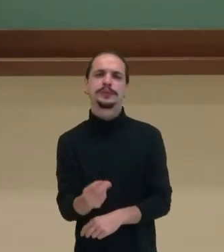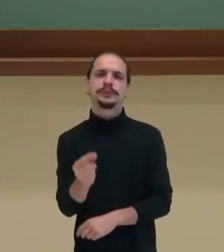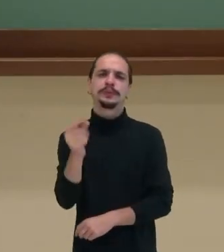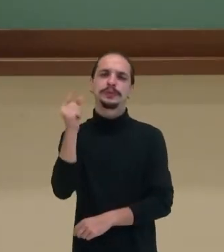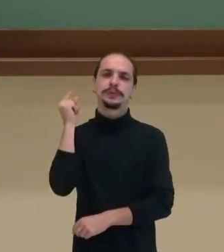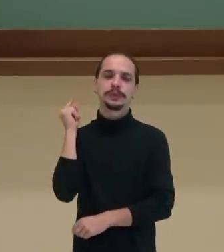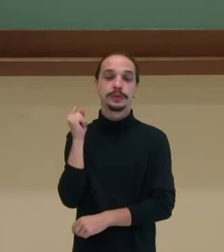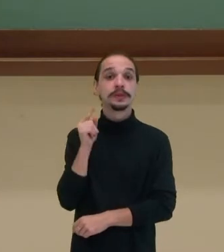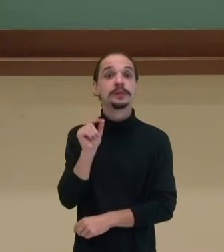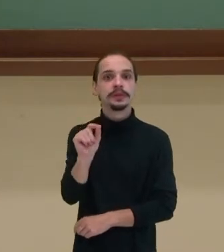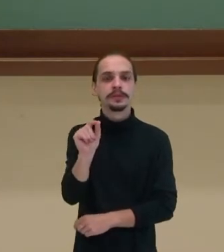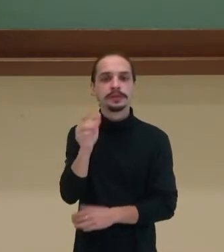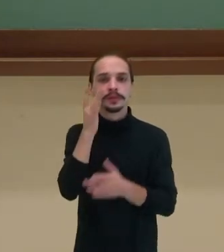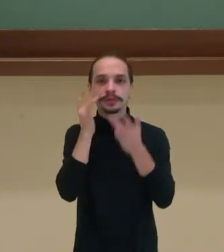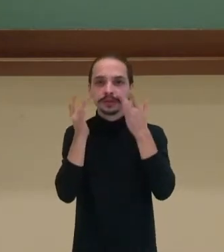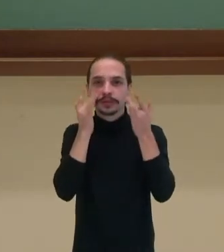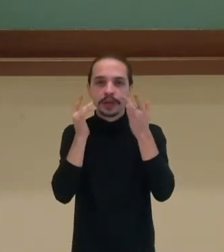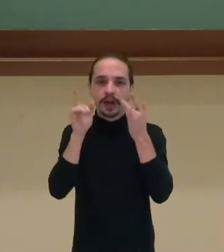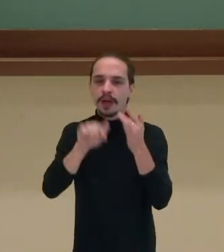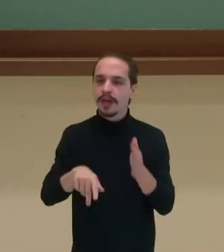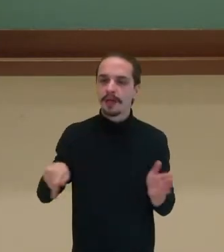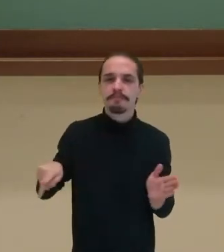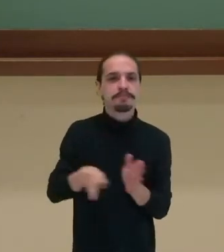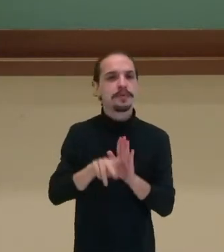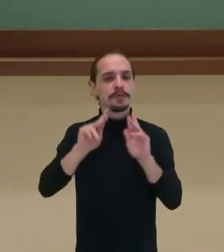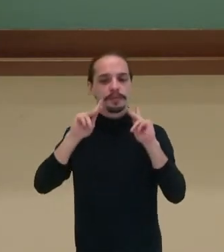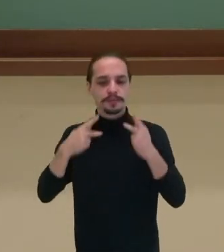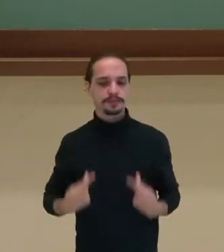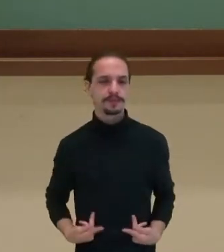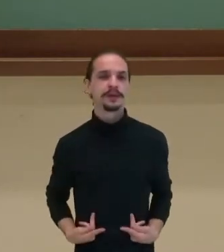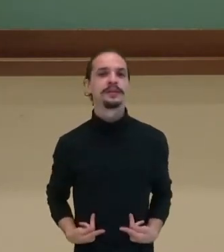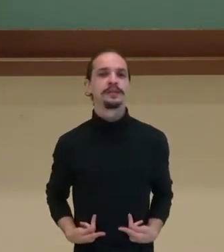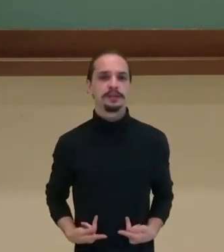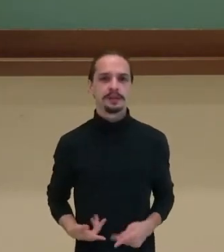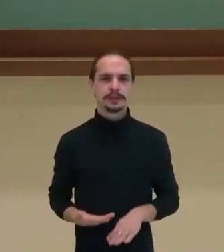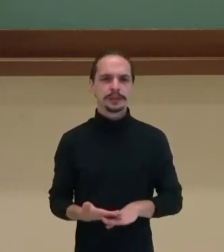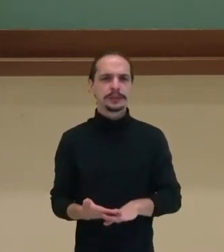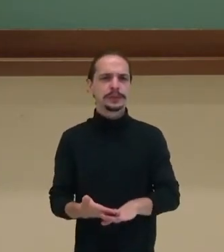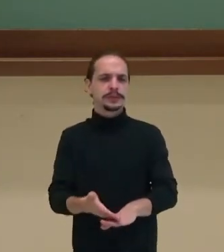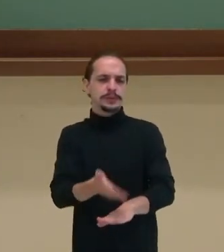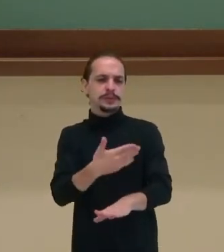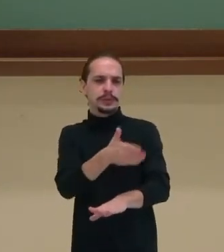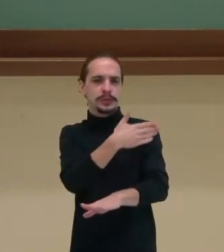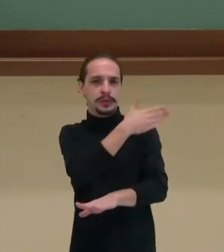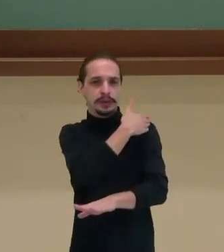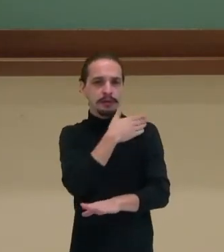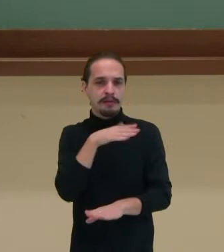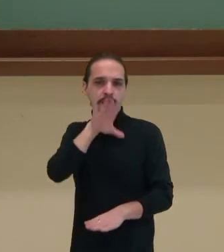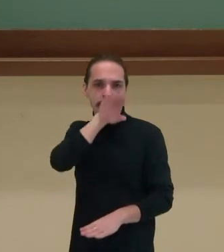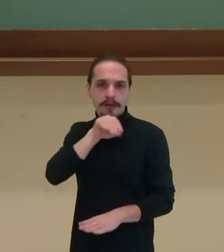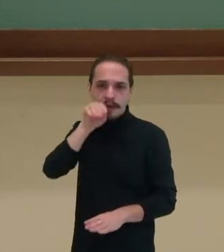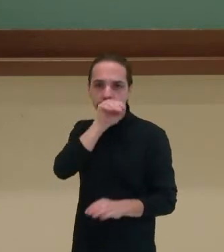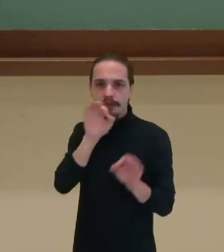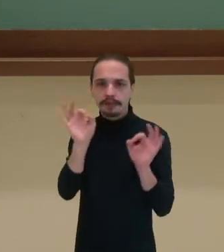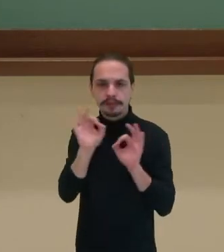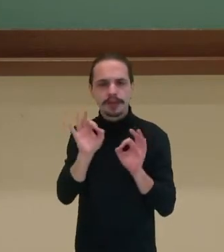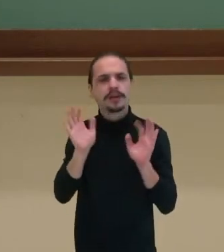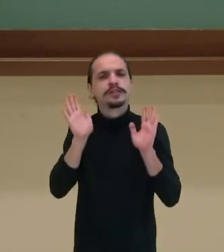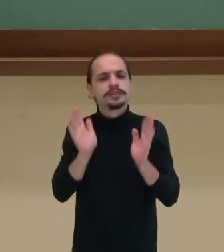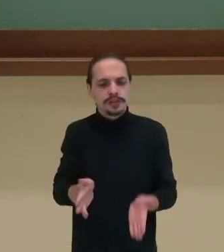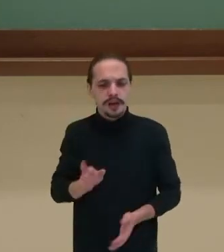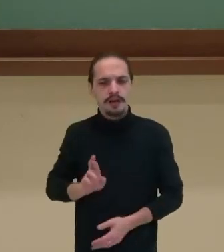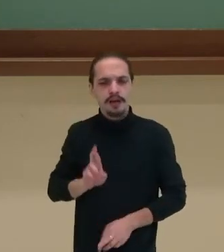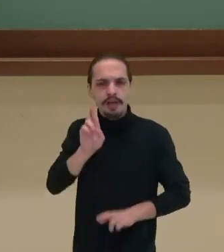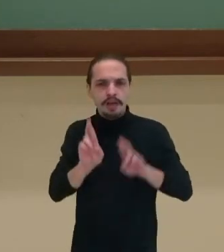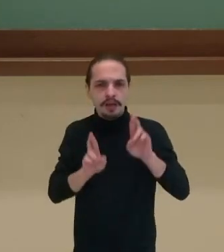gente pode falar que o teatro é inerente ao ser humano, né? Então, antes mesmo de desenvolver a fala, a gente já fazia representações